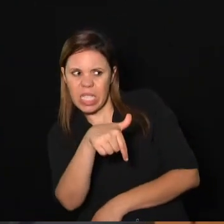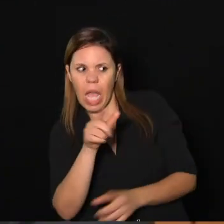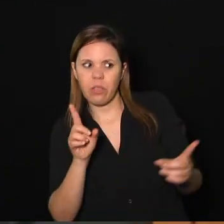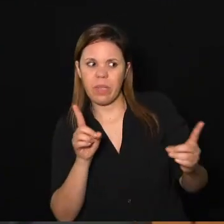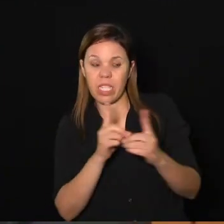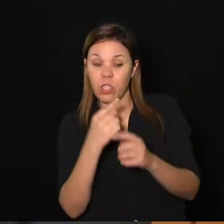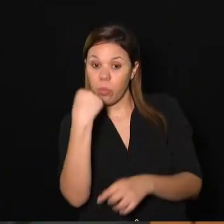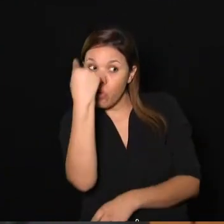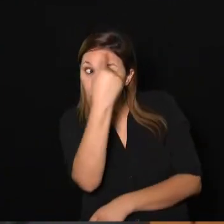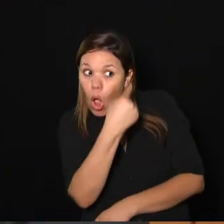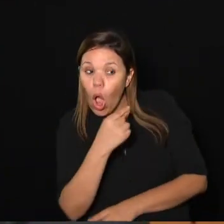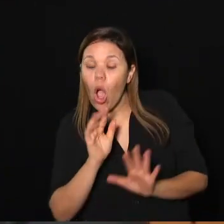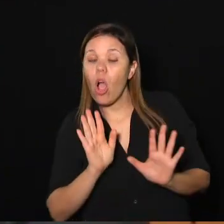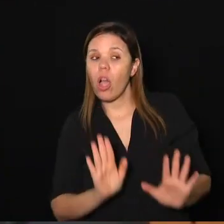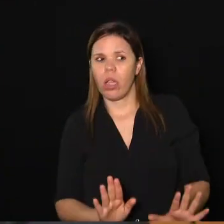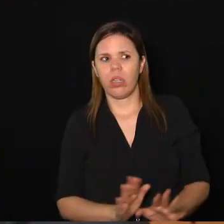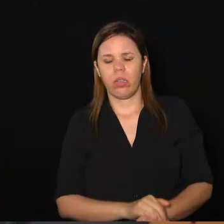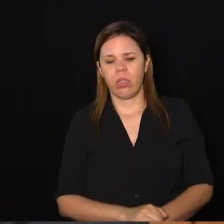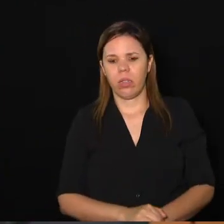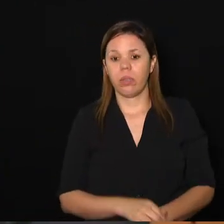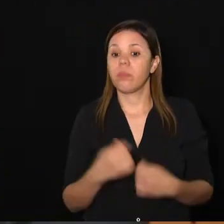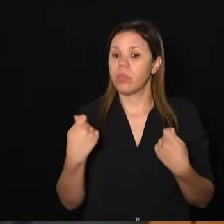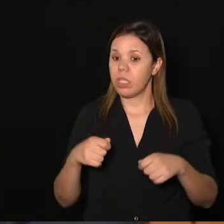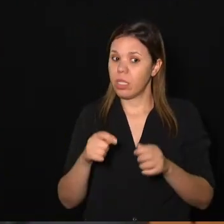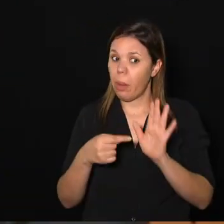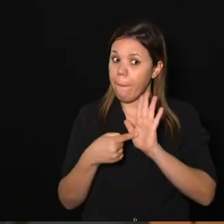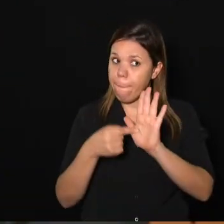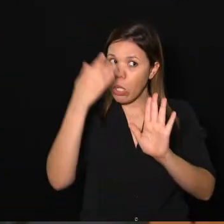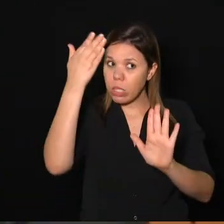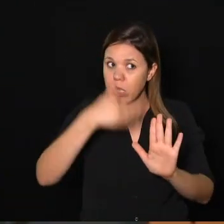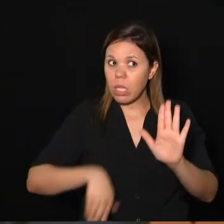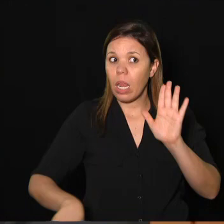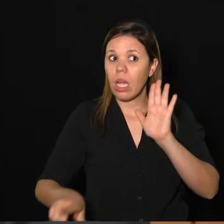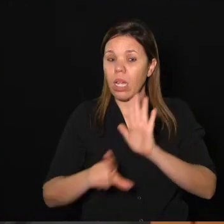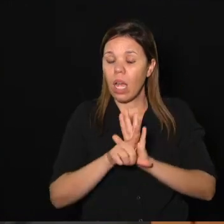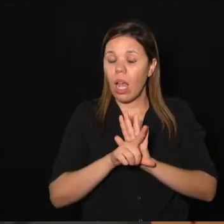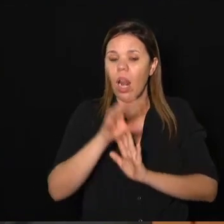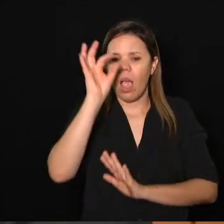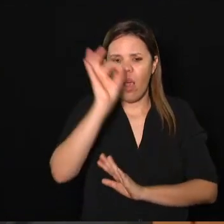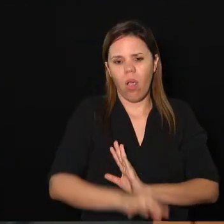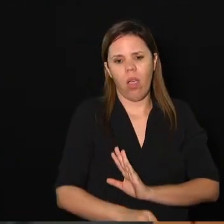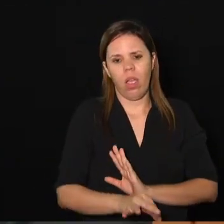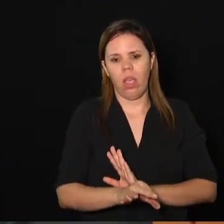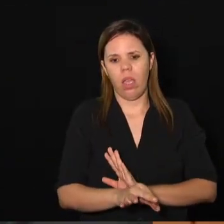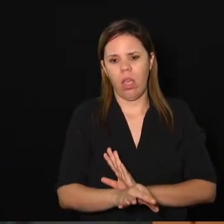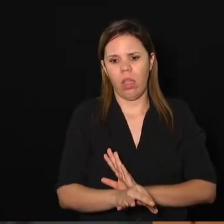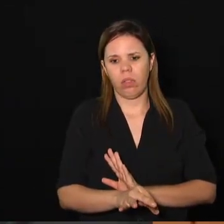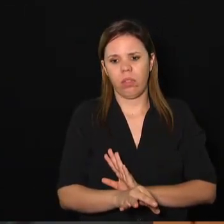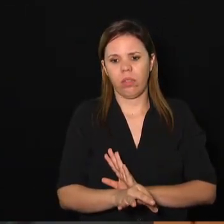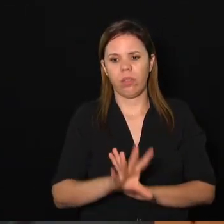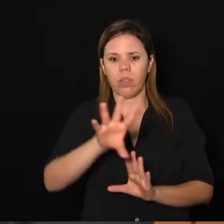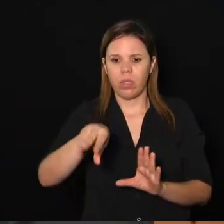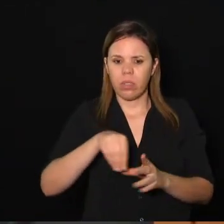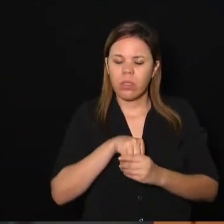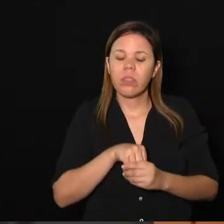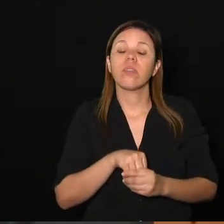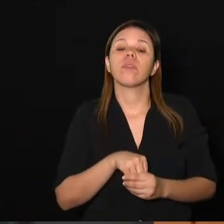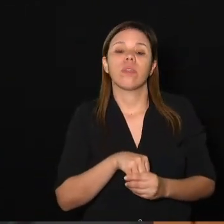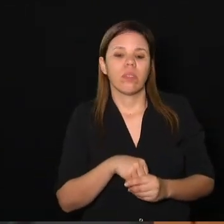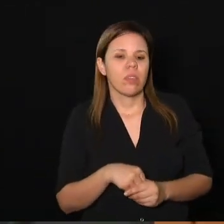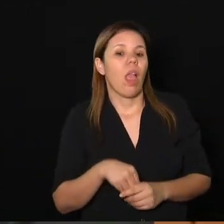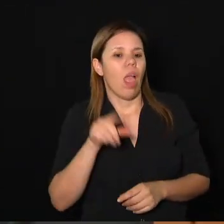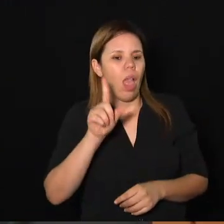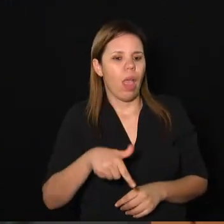corretos e regulamentar da forma correta a maior preocupação que nós temos aqui é a regulamentação legal é uma questão de saúde